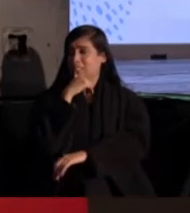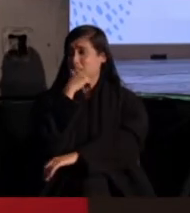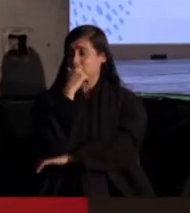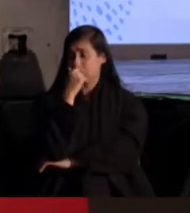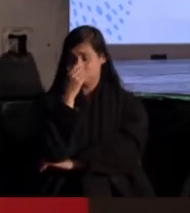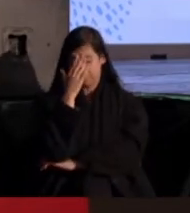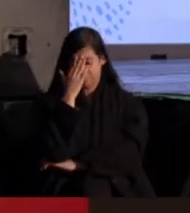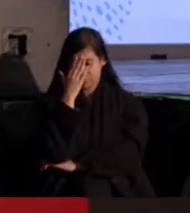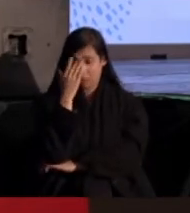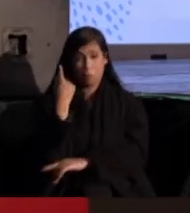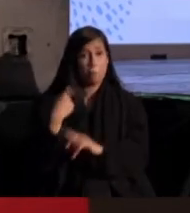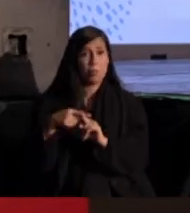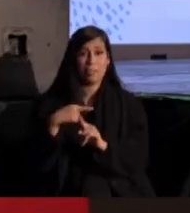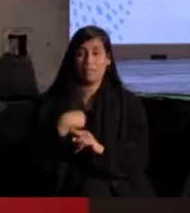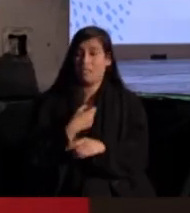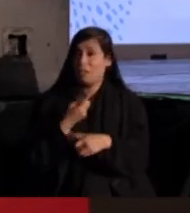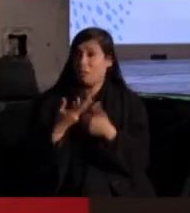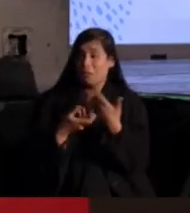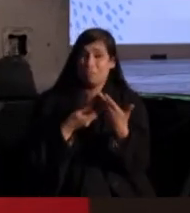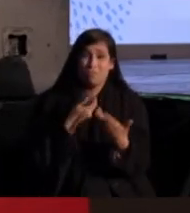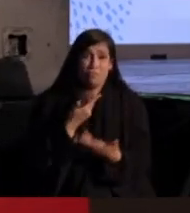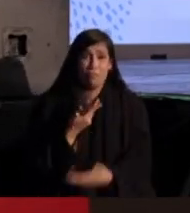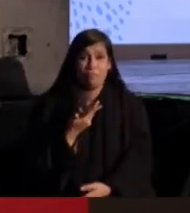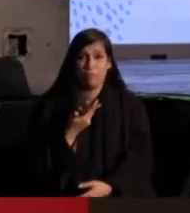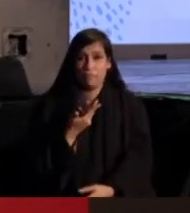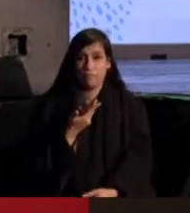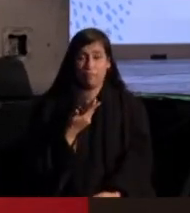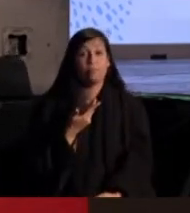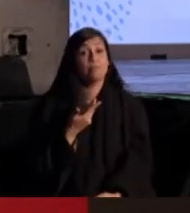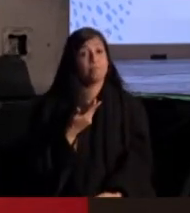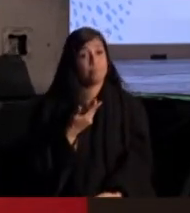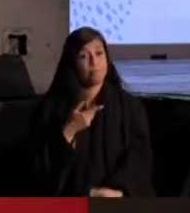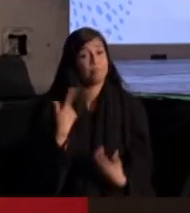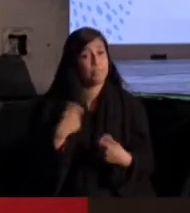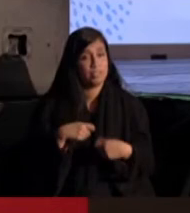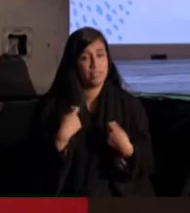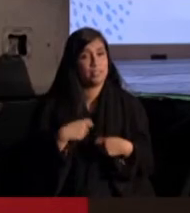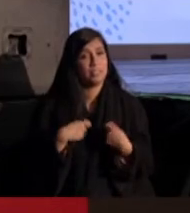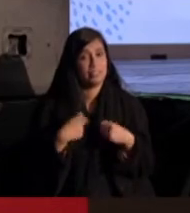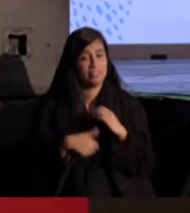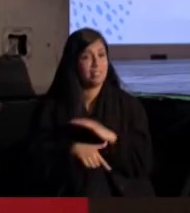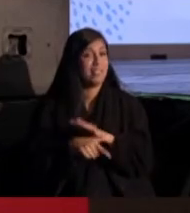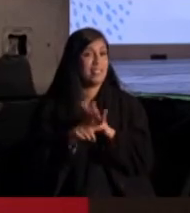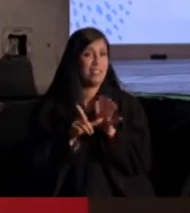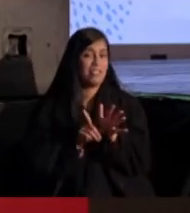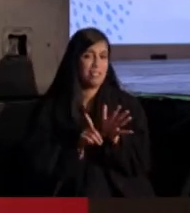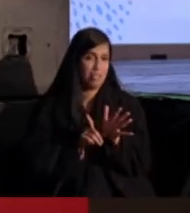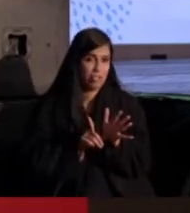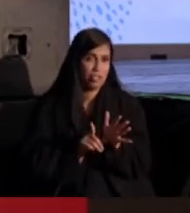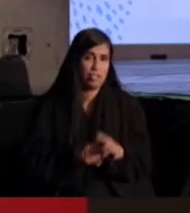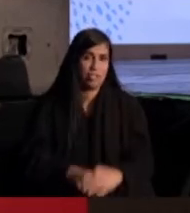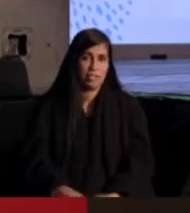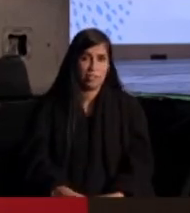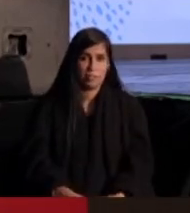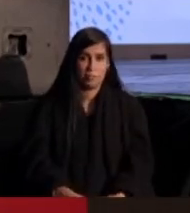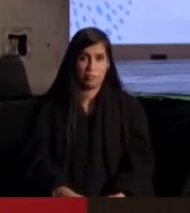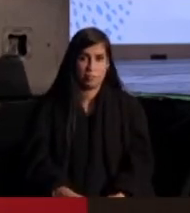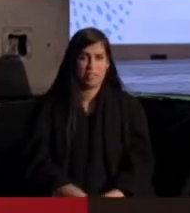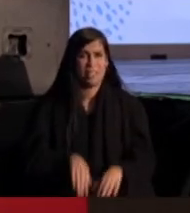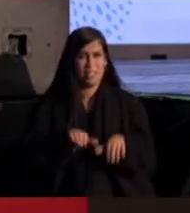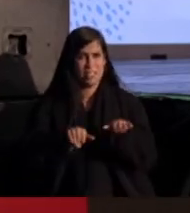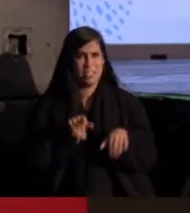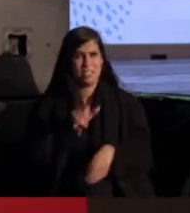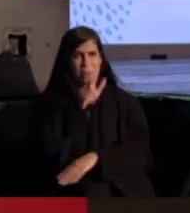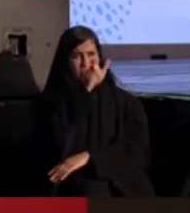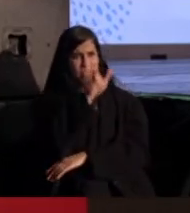Como lapso de língua, né? Lapsus linguae, né? Porque frequentemente o nosso interlocutor pergunta, mas o que você quer dizer com isso? É a